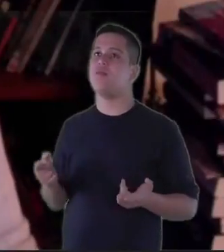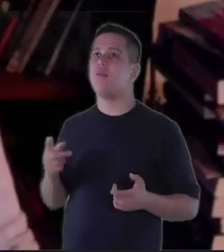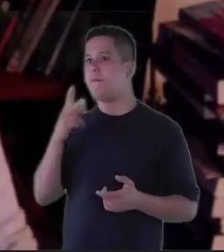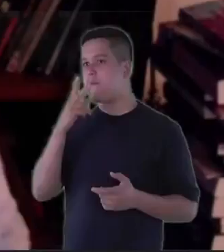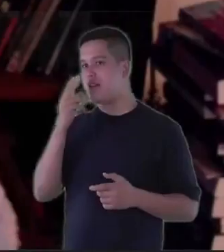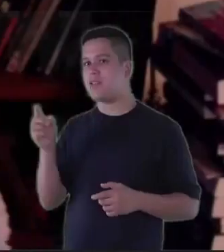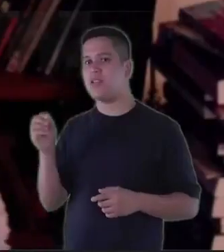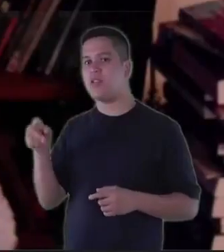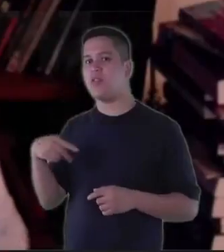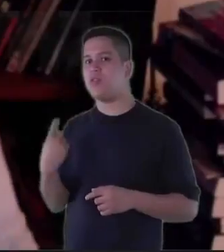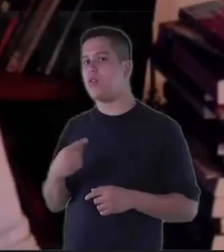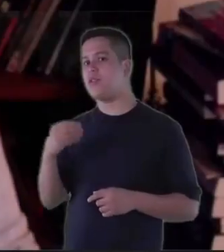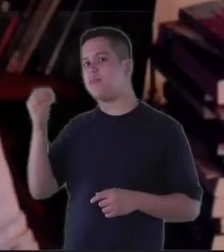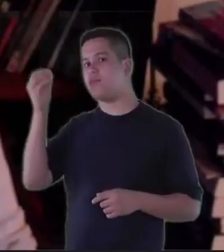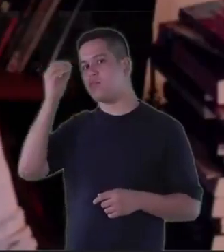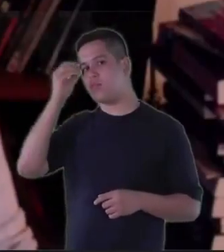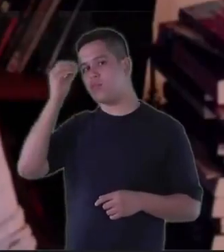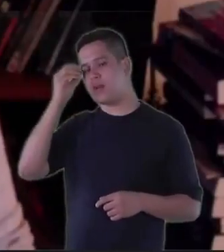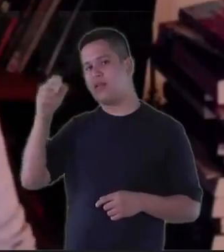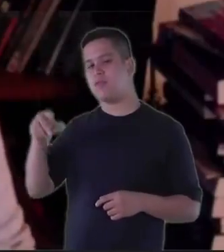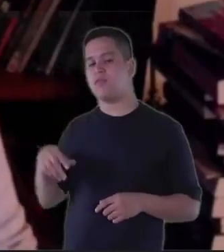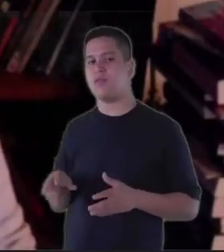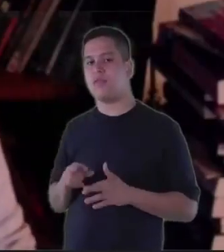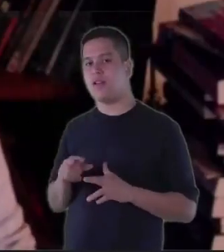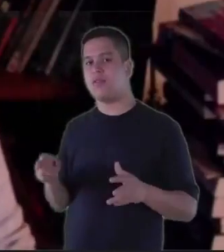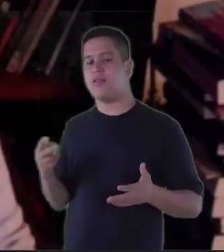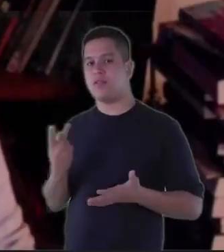vítimas, né? Pessoas a serem